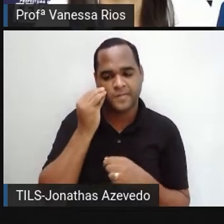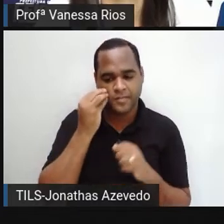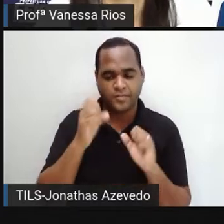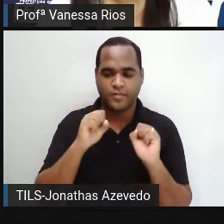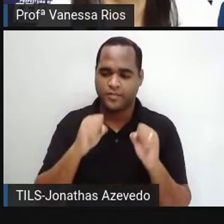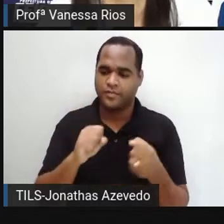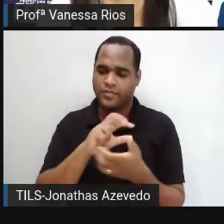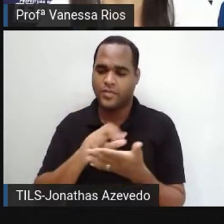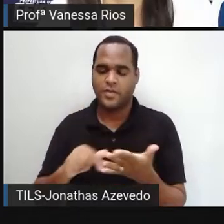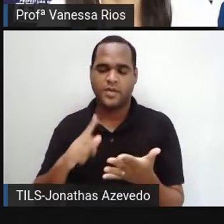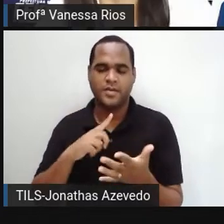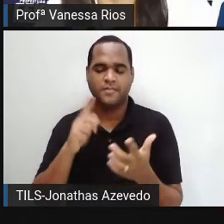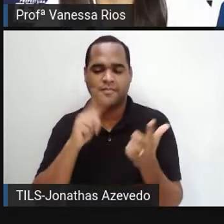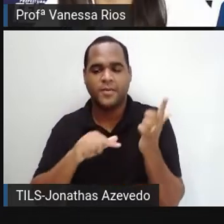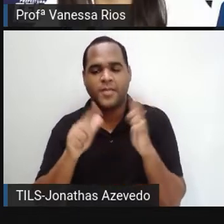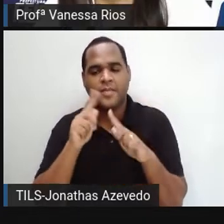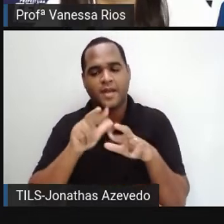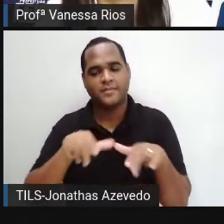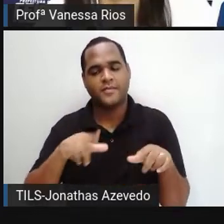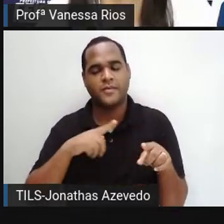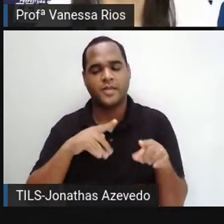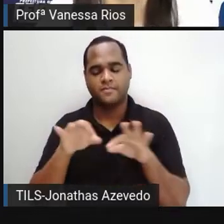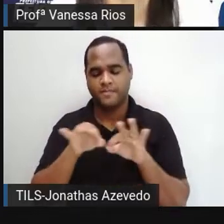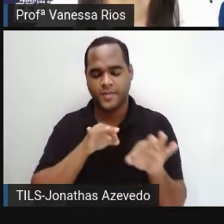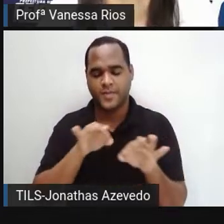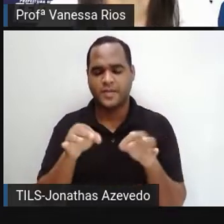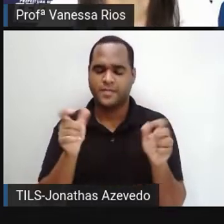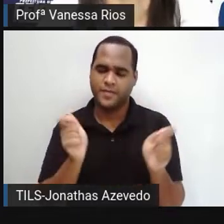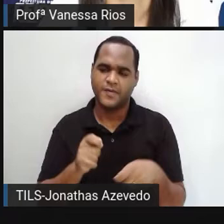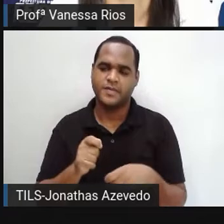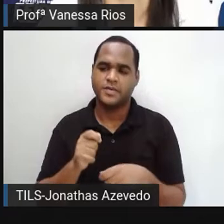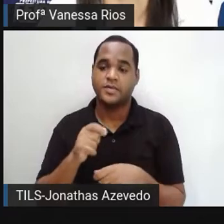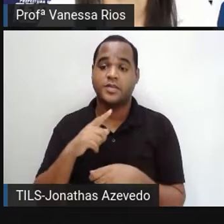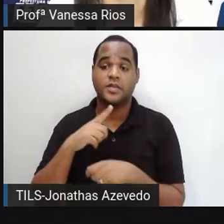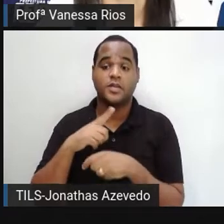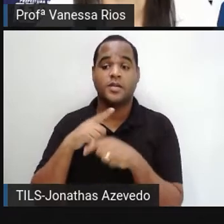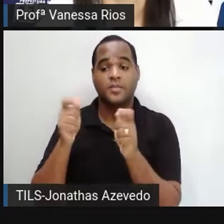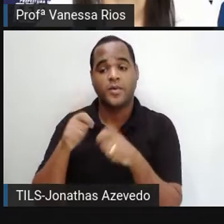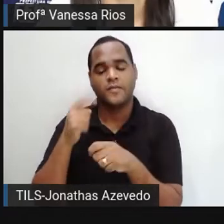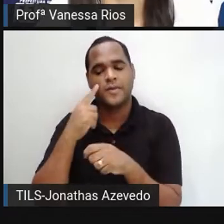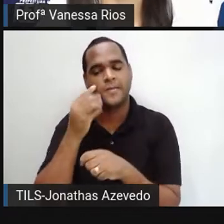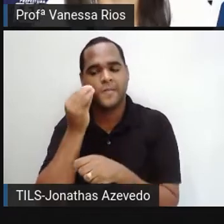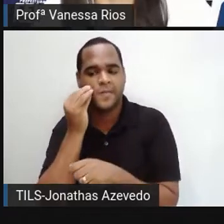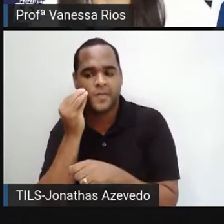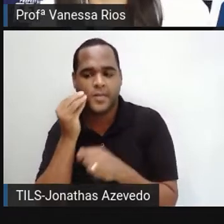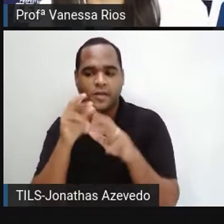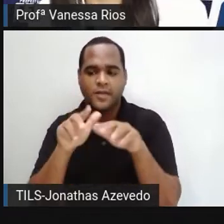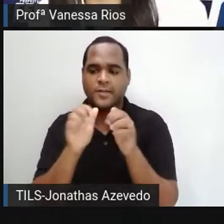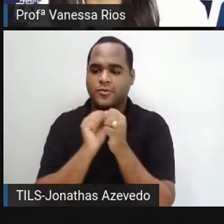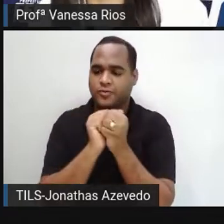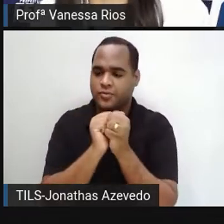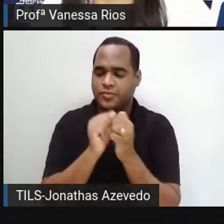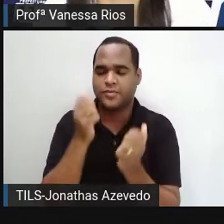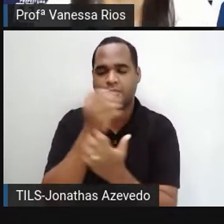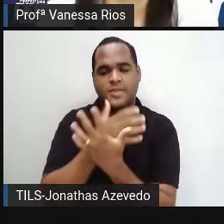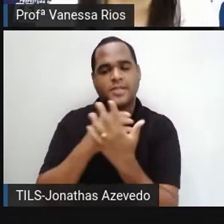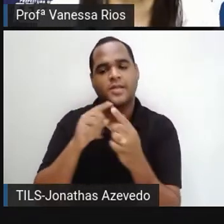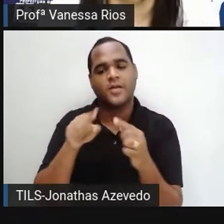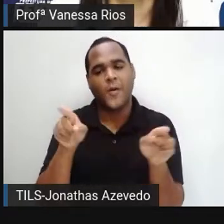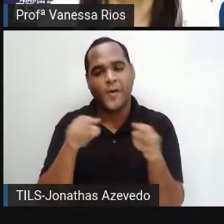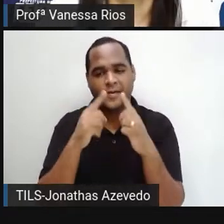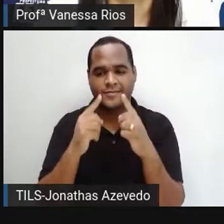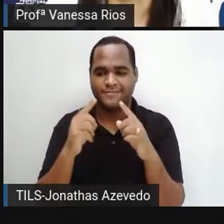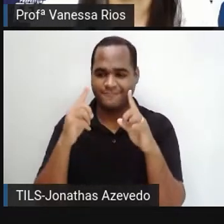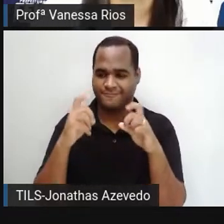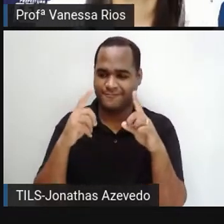forma coordenada, de forma organizada, para que os sons aí possam servir para acompanhar músicas ou